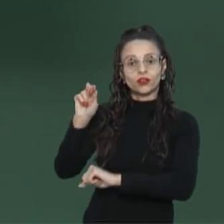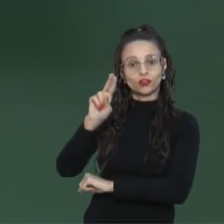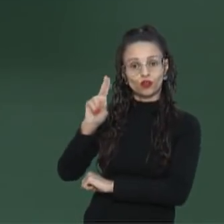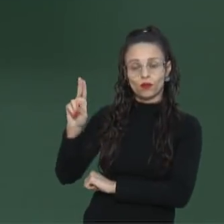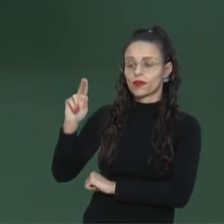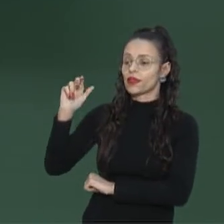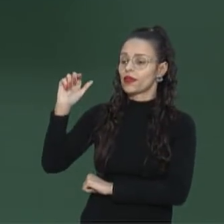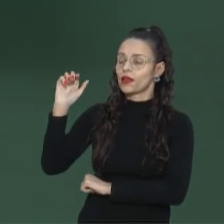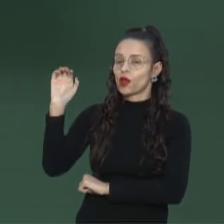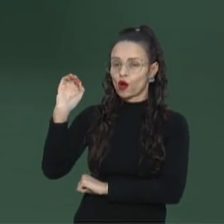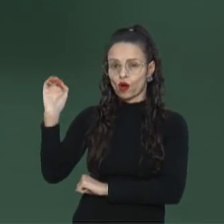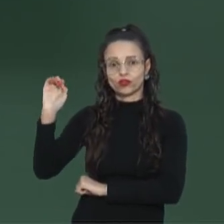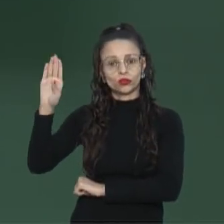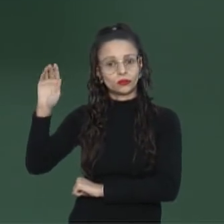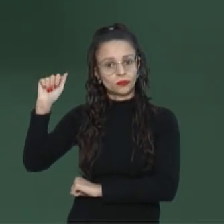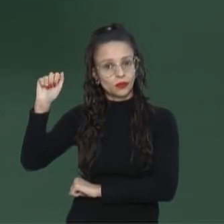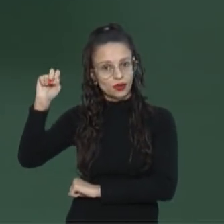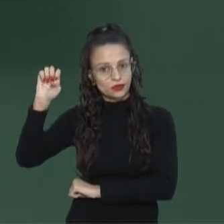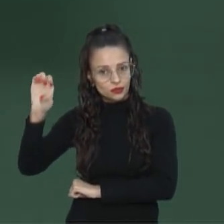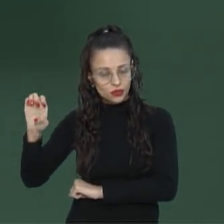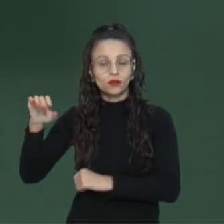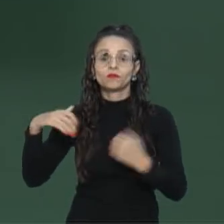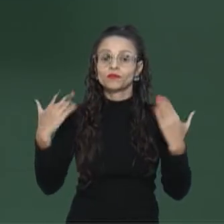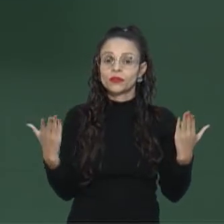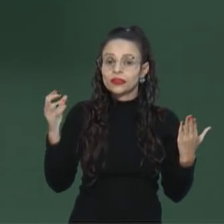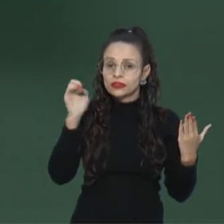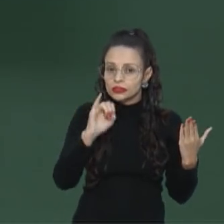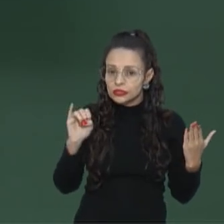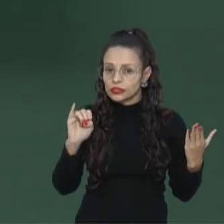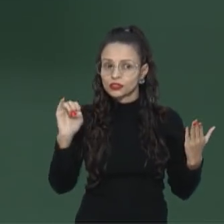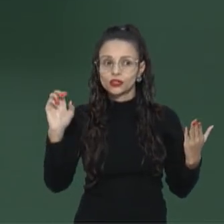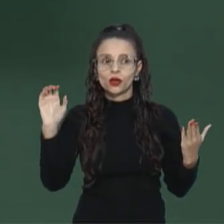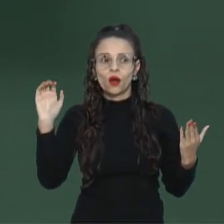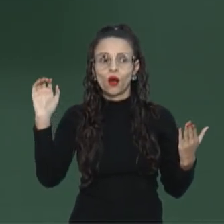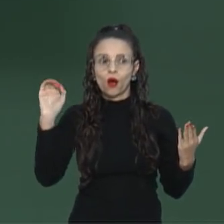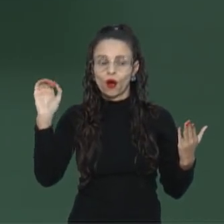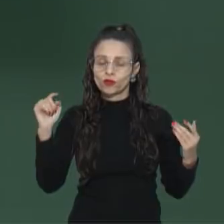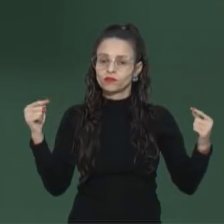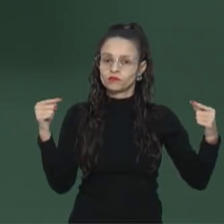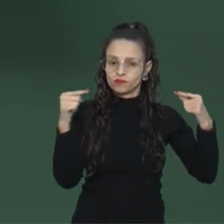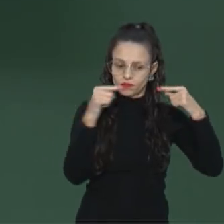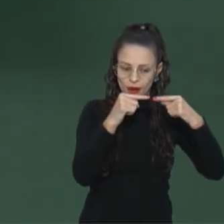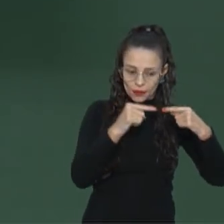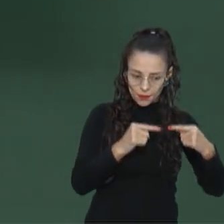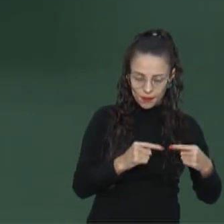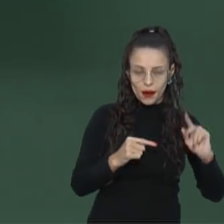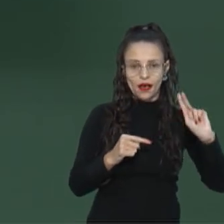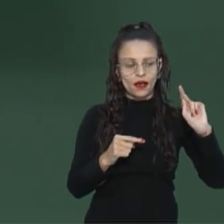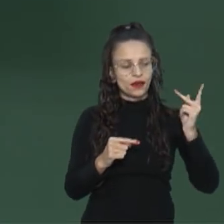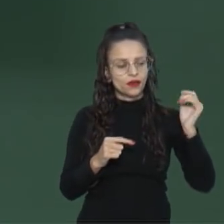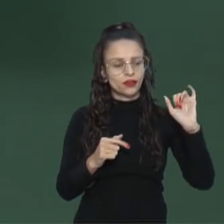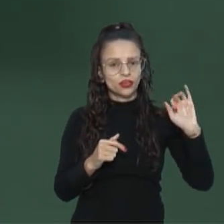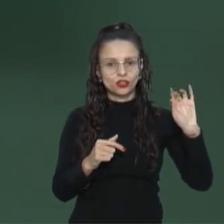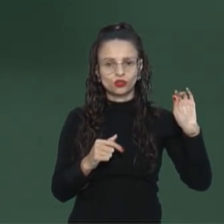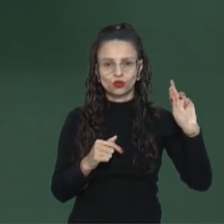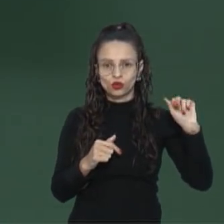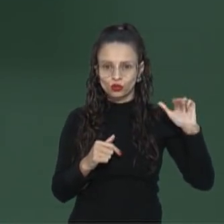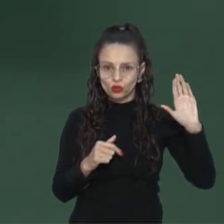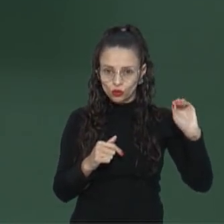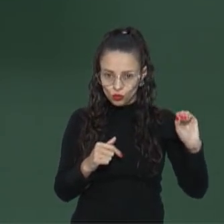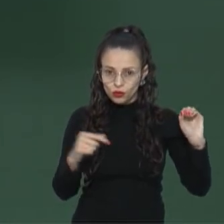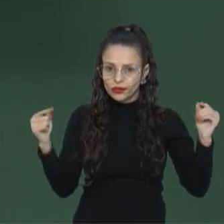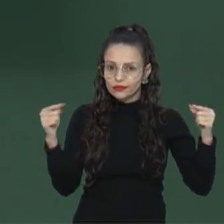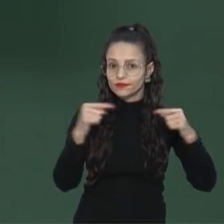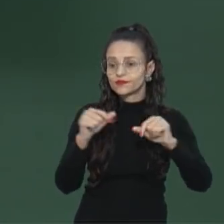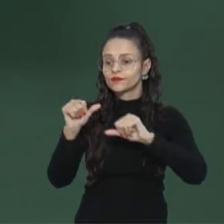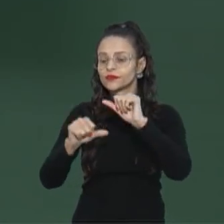básico. Se ele tiver mais afinidade por se combinar com hidrônios, vira um óxido ácido. Quando ele